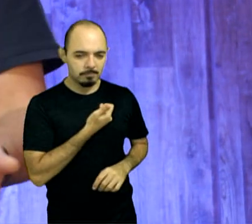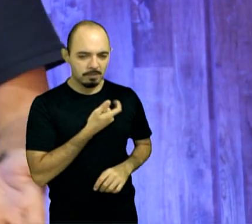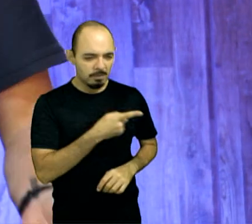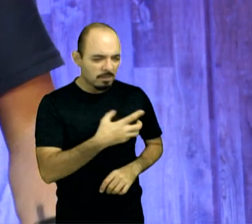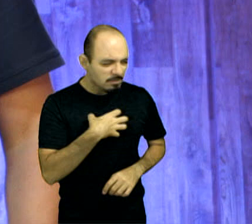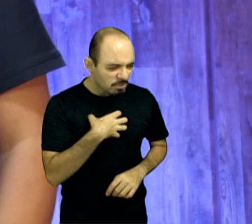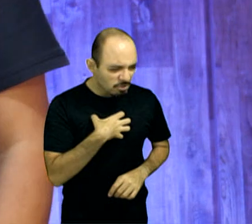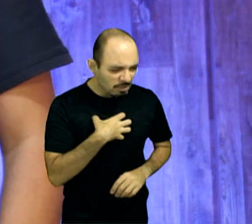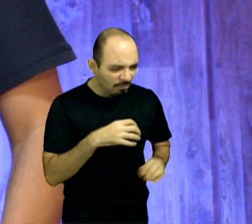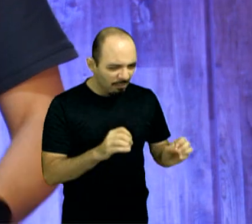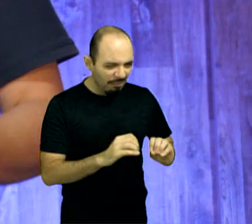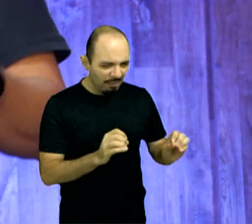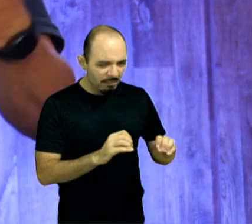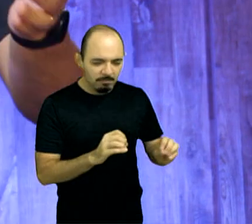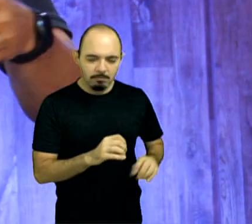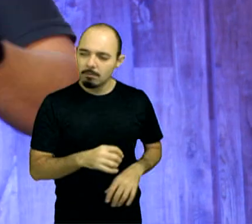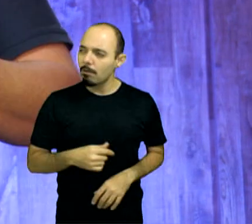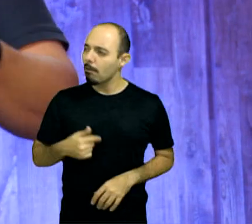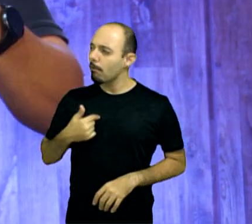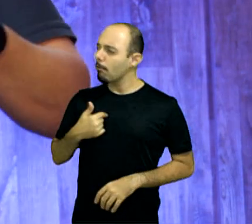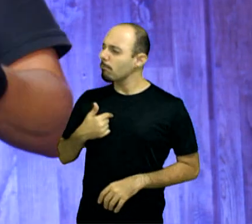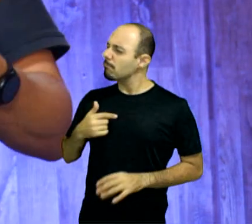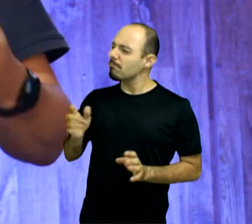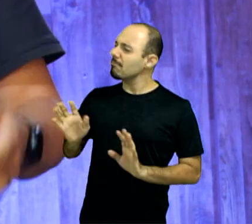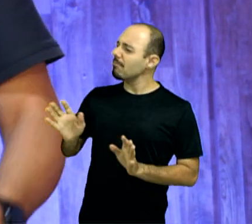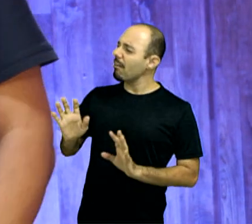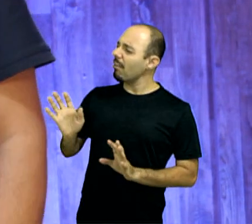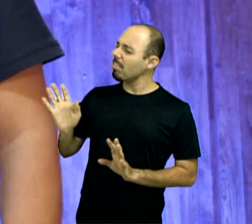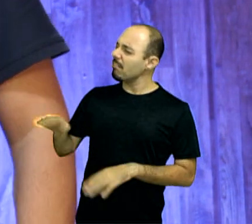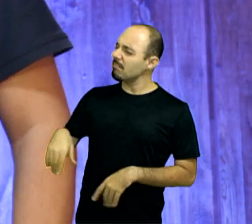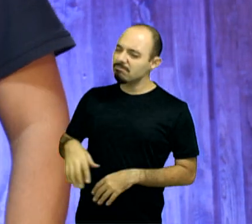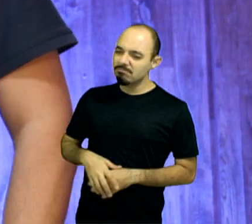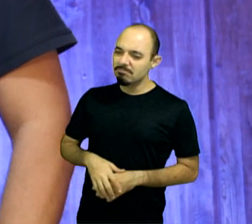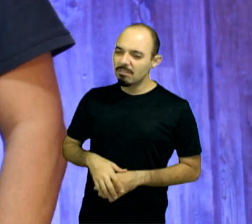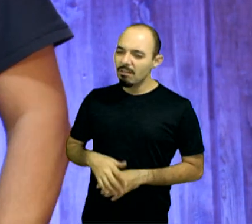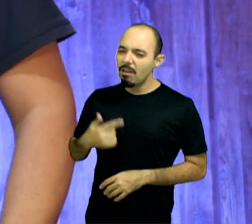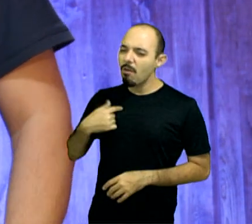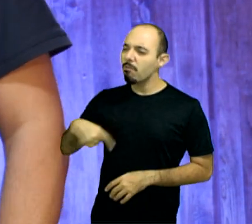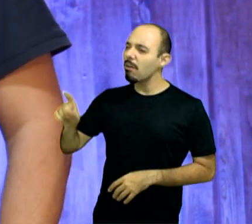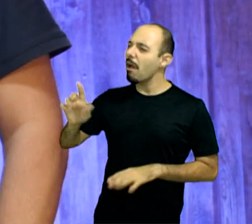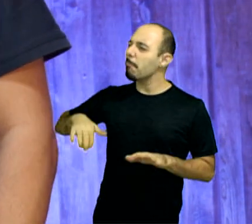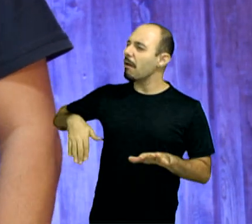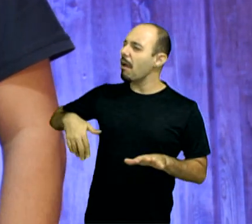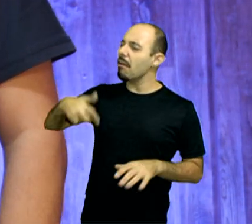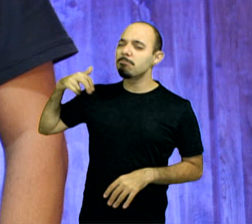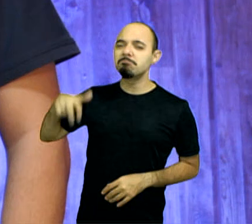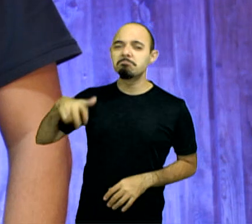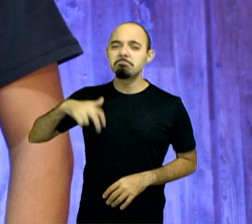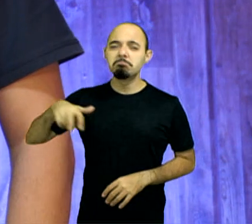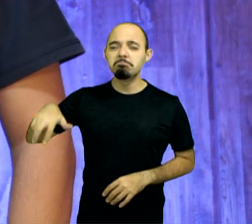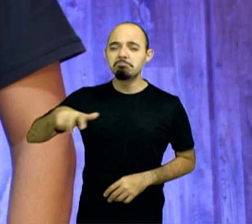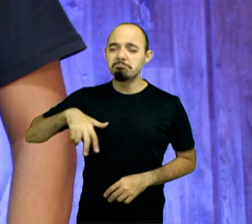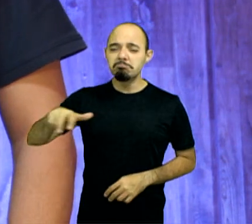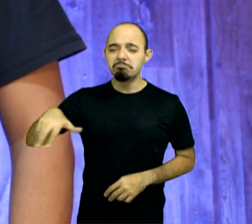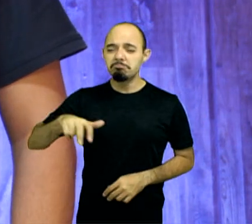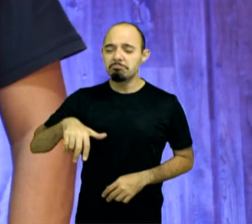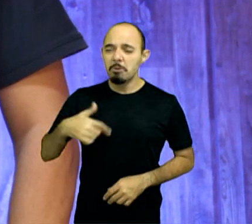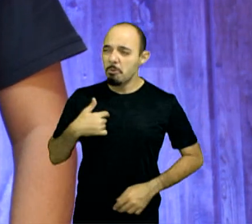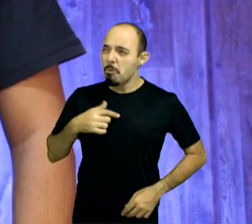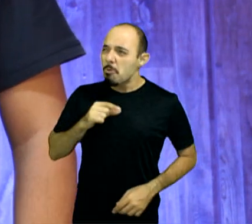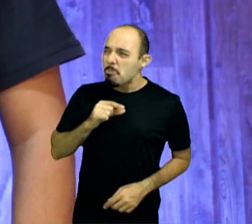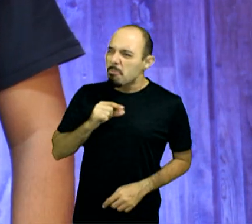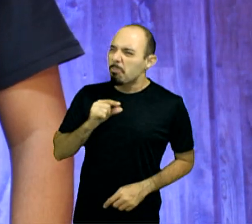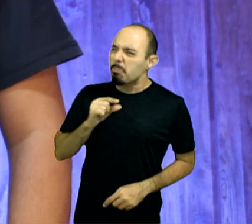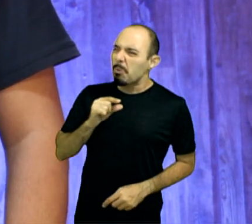isso. Aí comecei a fazer caminhada na praia. Uma vez ou outra eu ia andar, sentia dor. Só isso. Aí ele falou assim: eu não sei como você